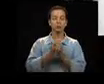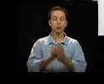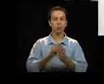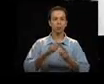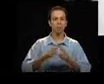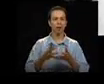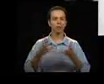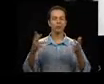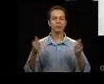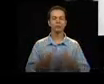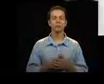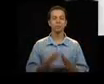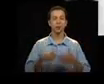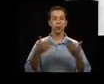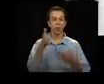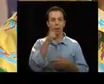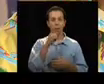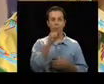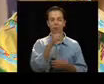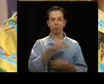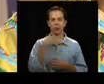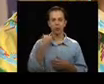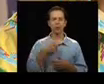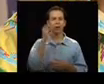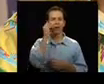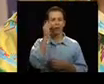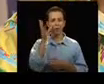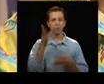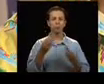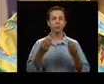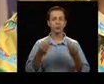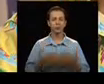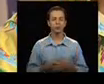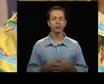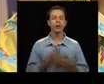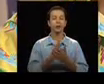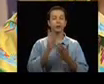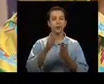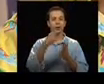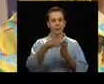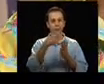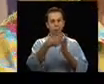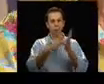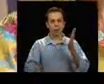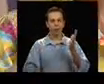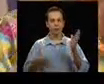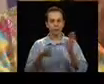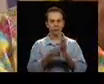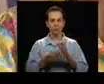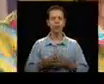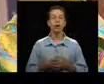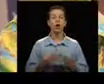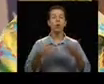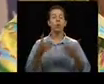tempão, um negócio fantástico. Quando minha mãe morreu, meu pai morreu também. Morreu e Eu escrevi até um